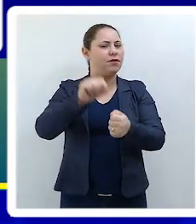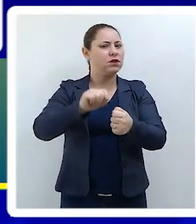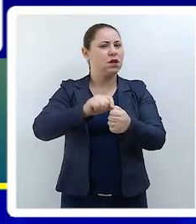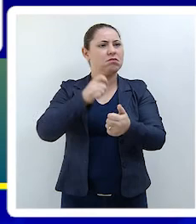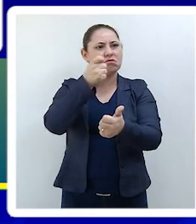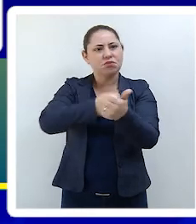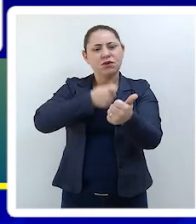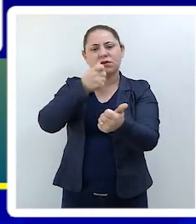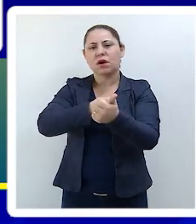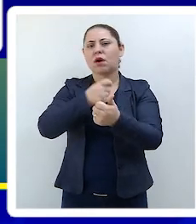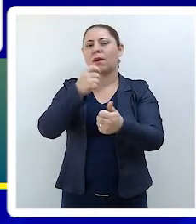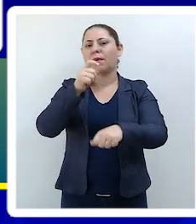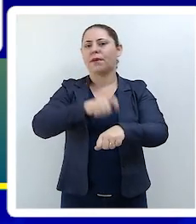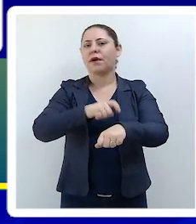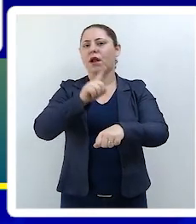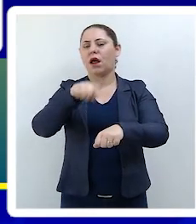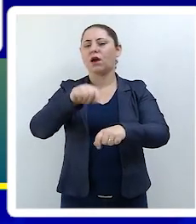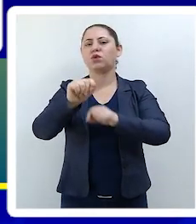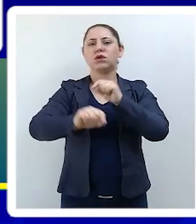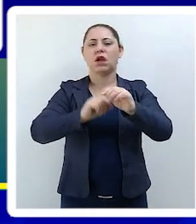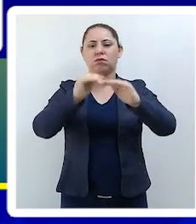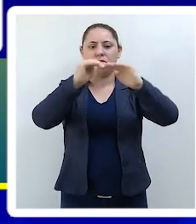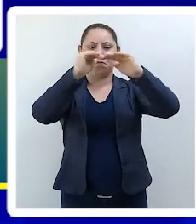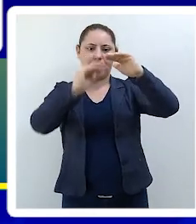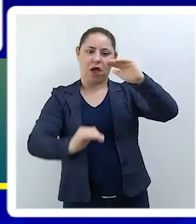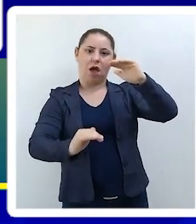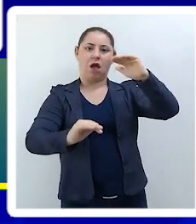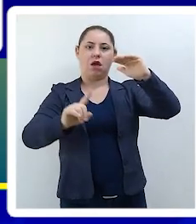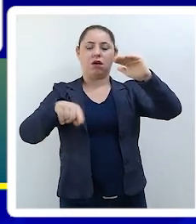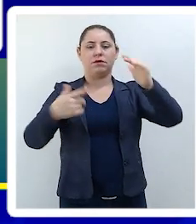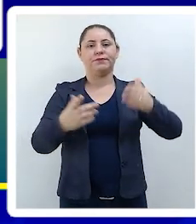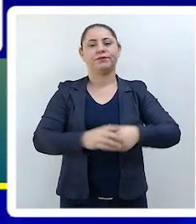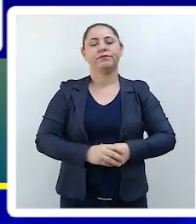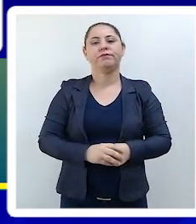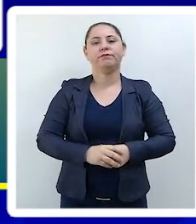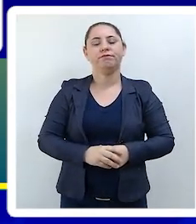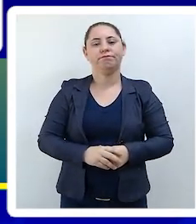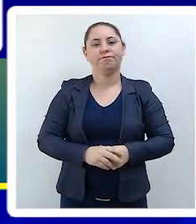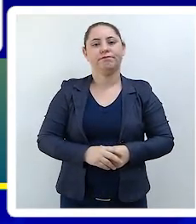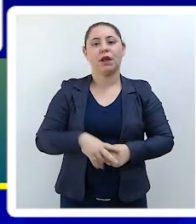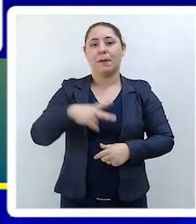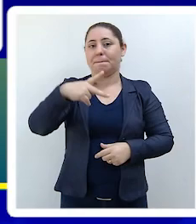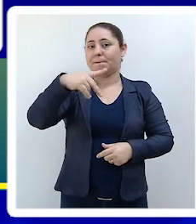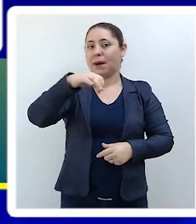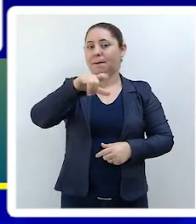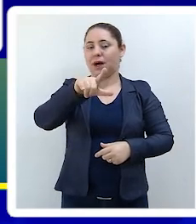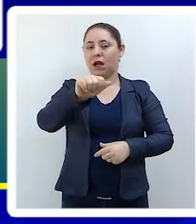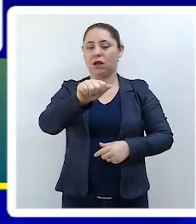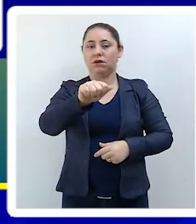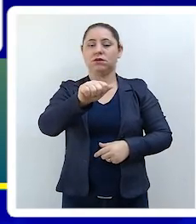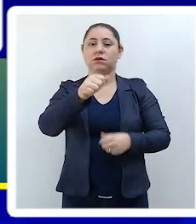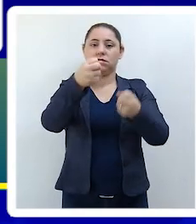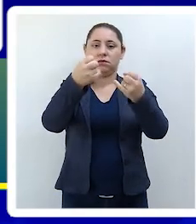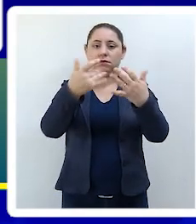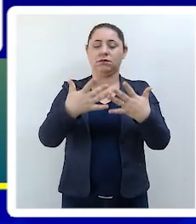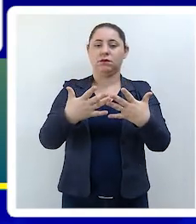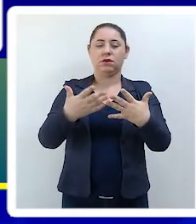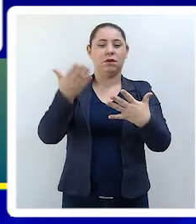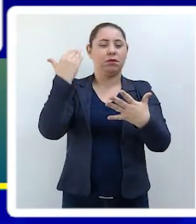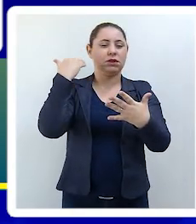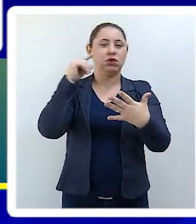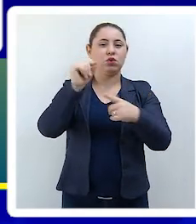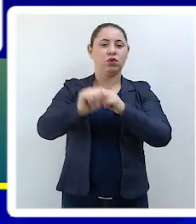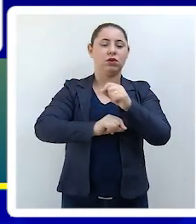perpetuavam uma situação de extrema desigualdade, né? Então, assim, a Pamela abordou no bloco anterior a